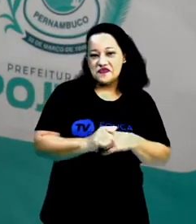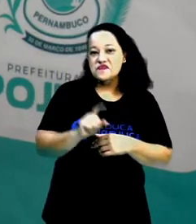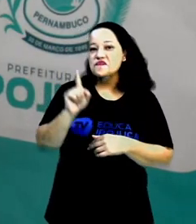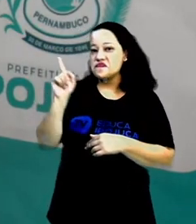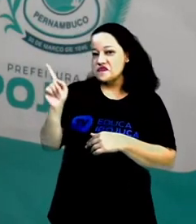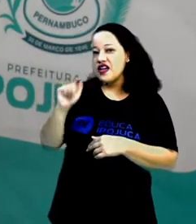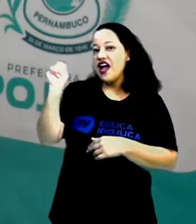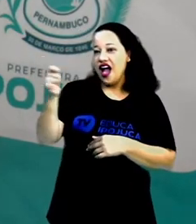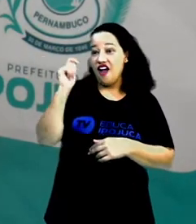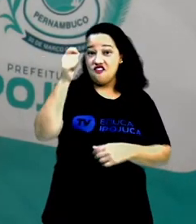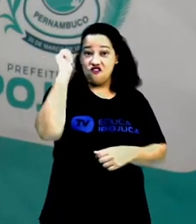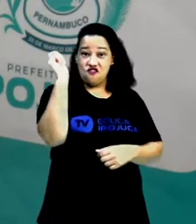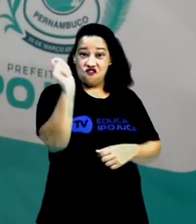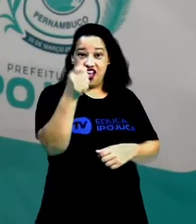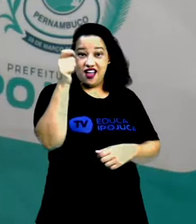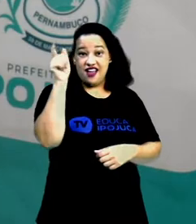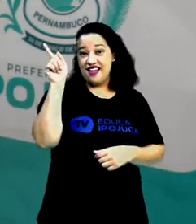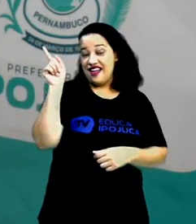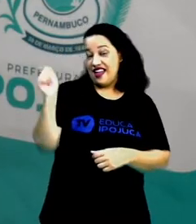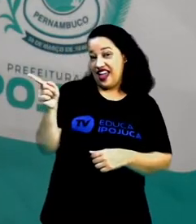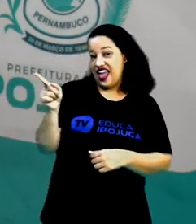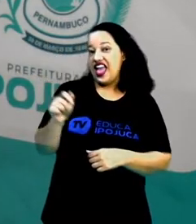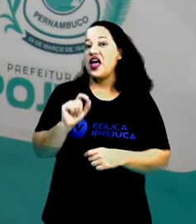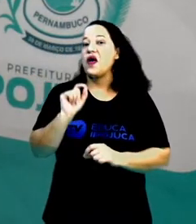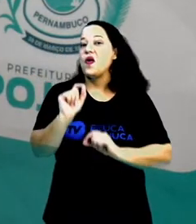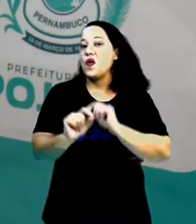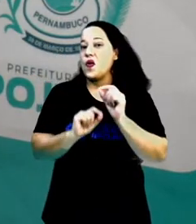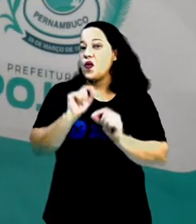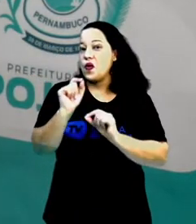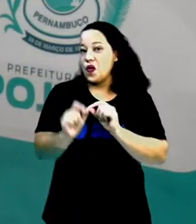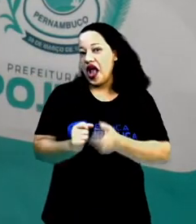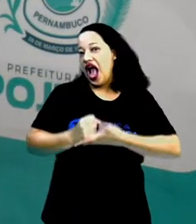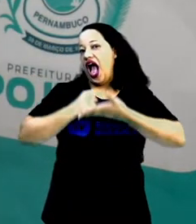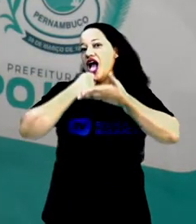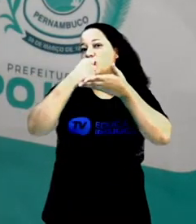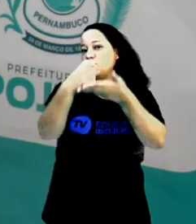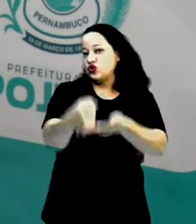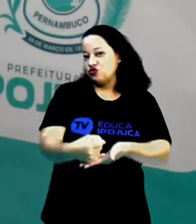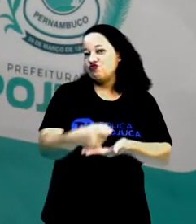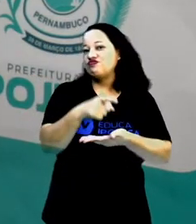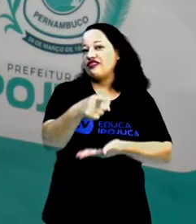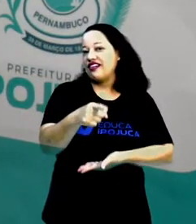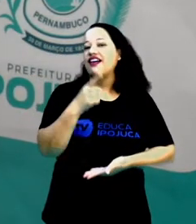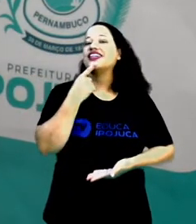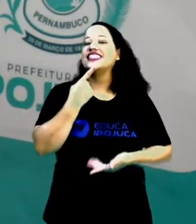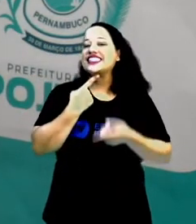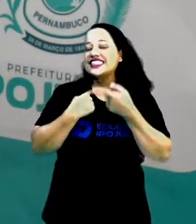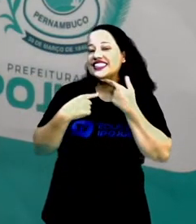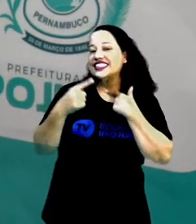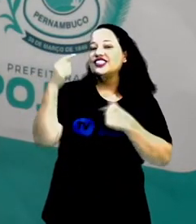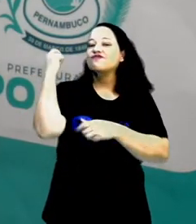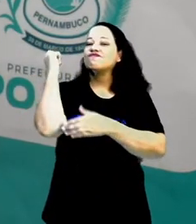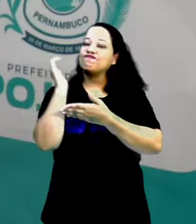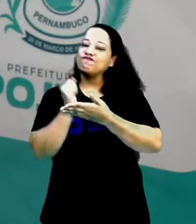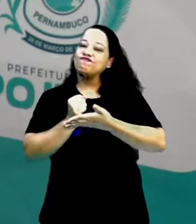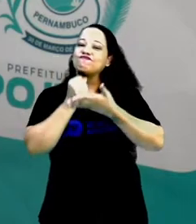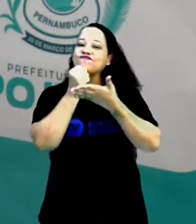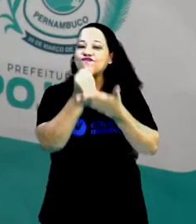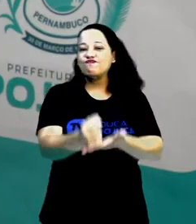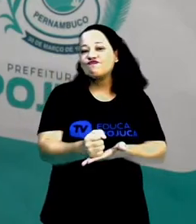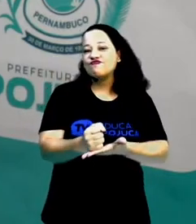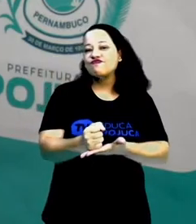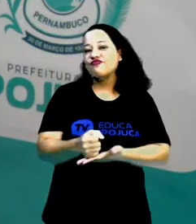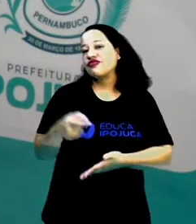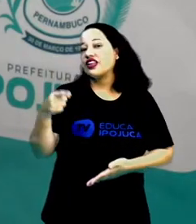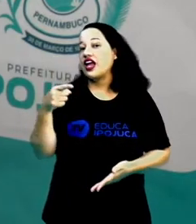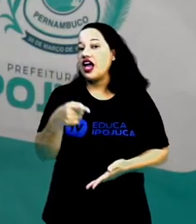madrinha, prontinha para realizar o desejo. A fada escutou